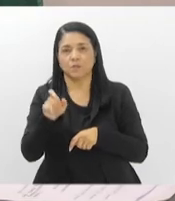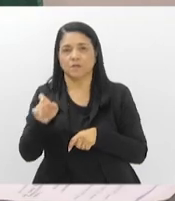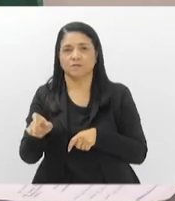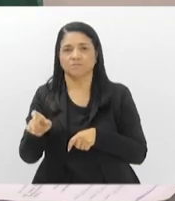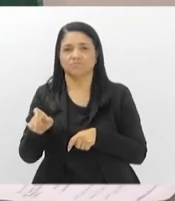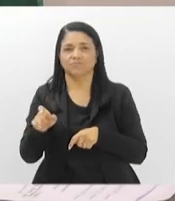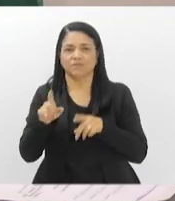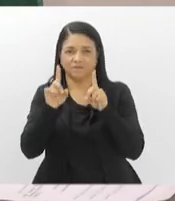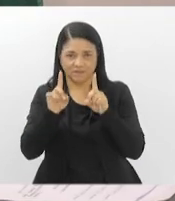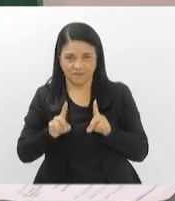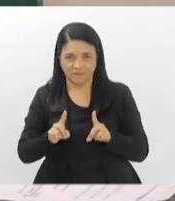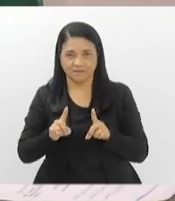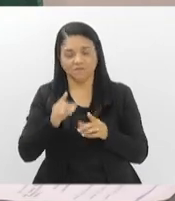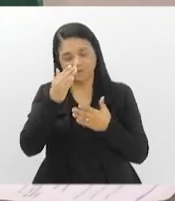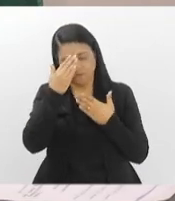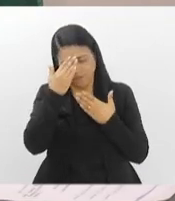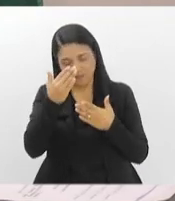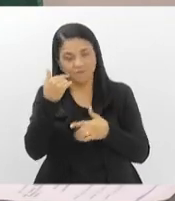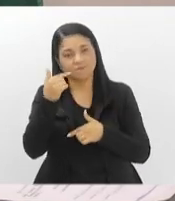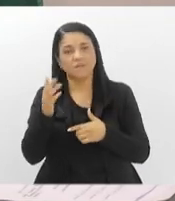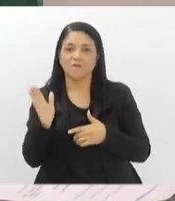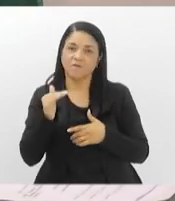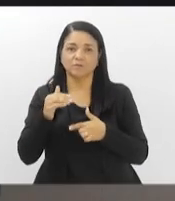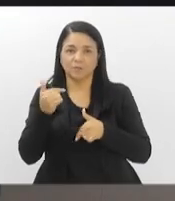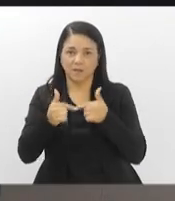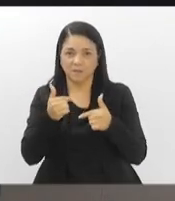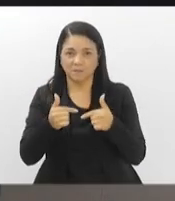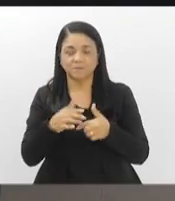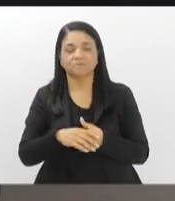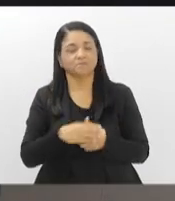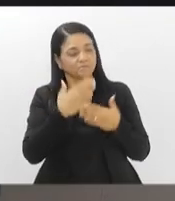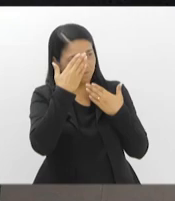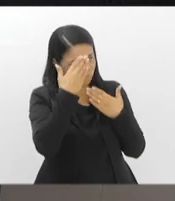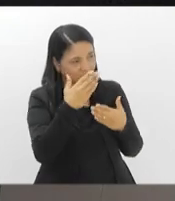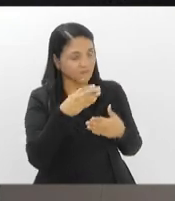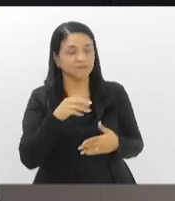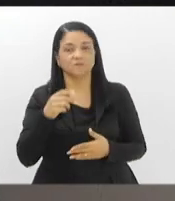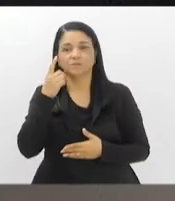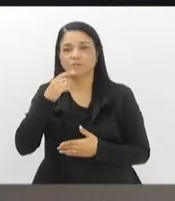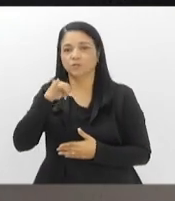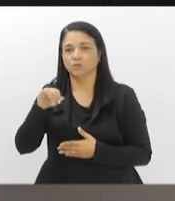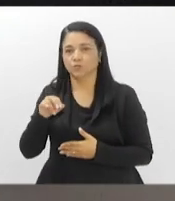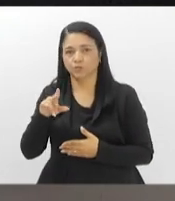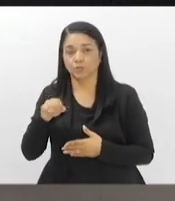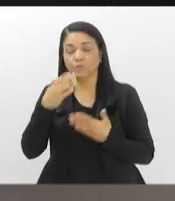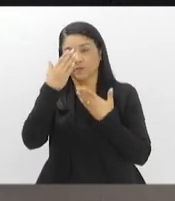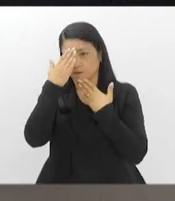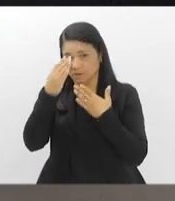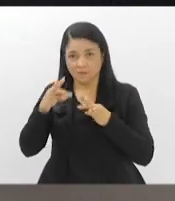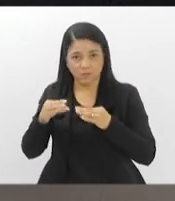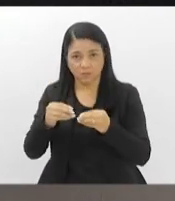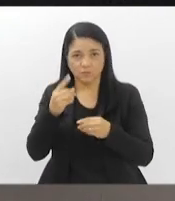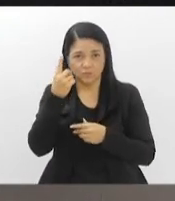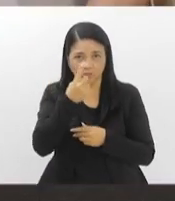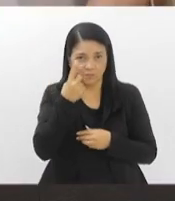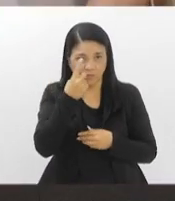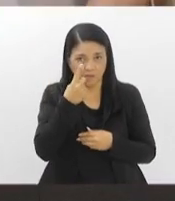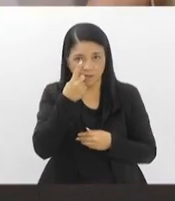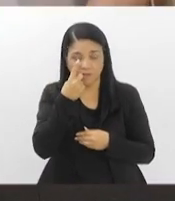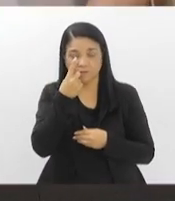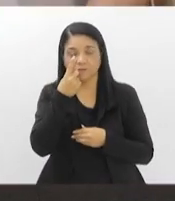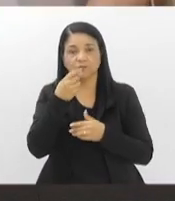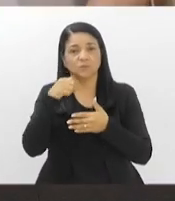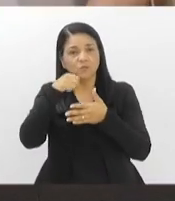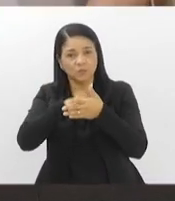Então vamos trabalhar obrigado muito obrigado Deputado Júlio e então mais uma vez agradecendo aos nobres deputados que estão conosco